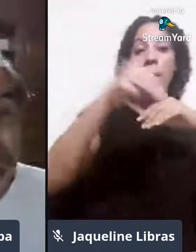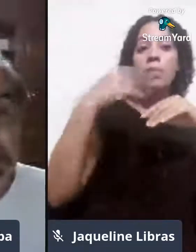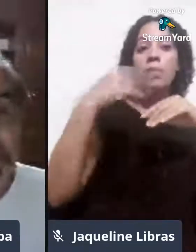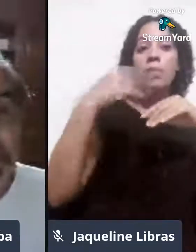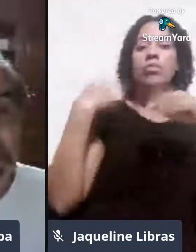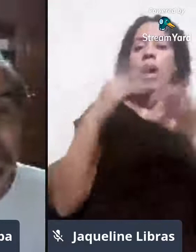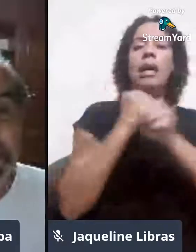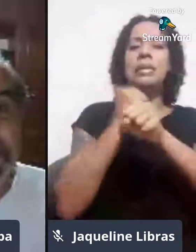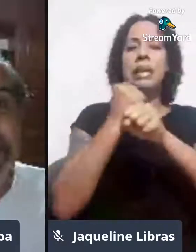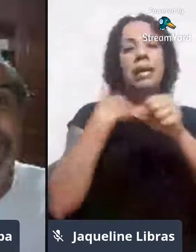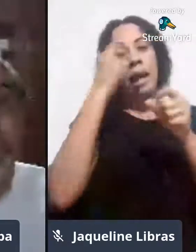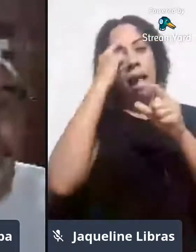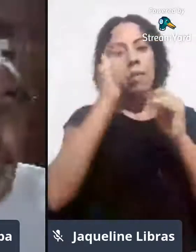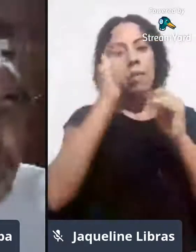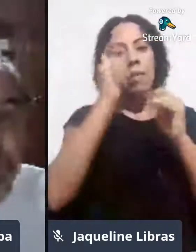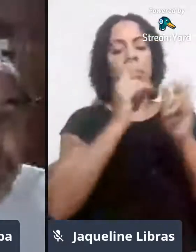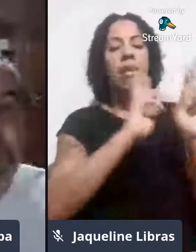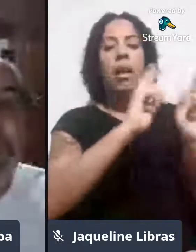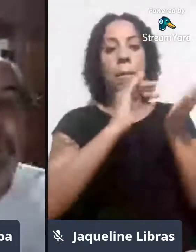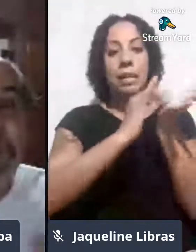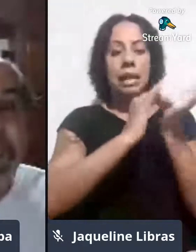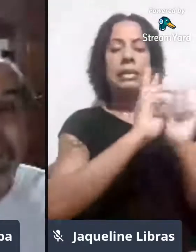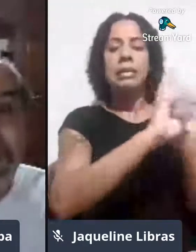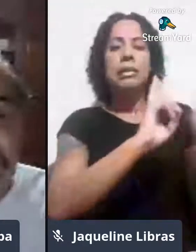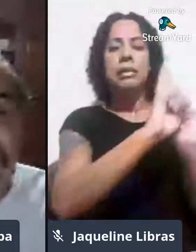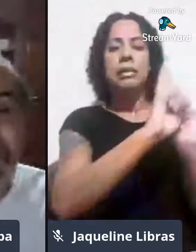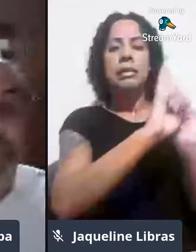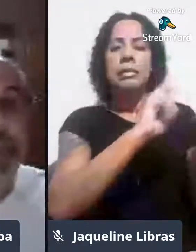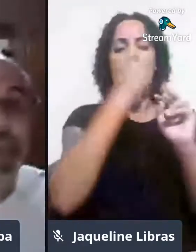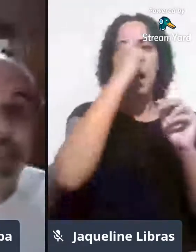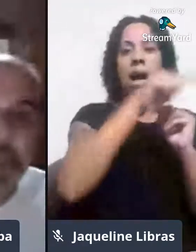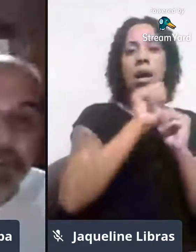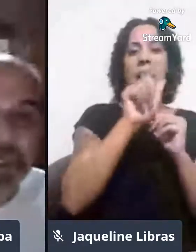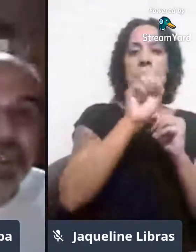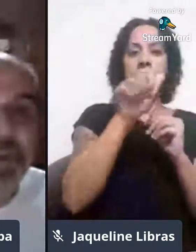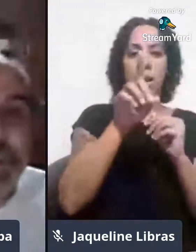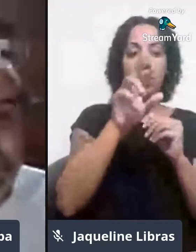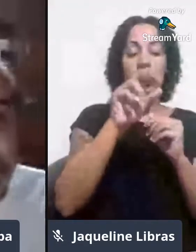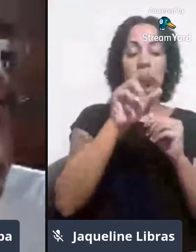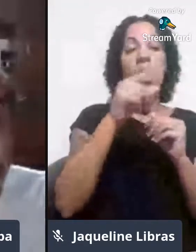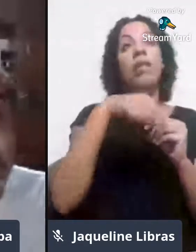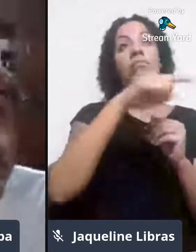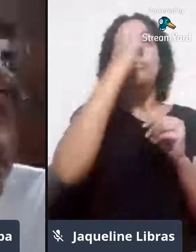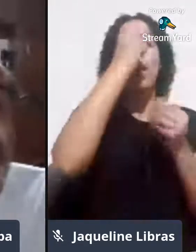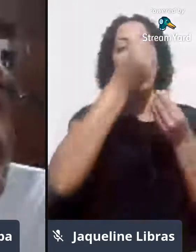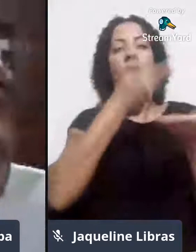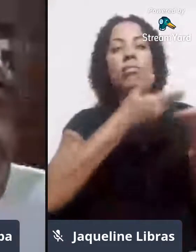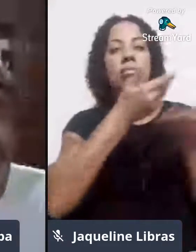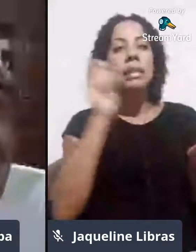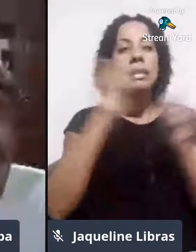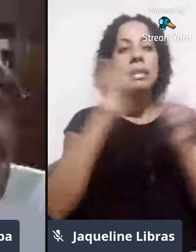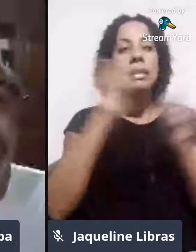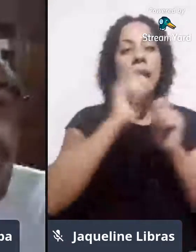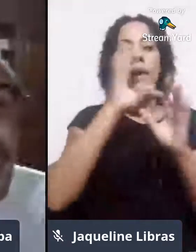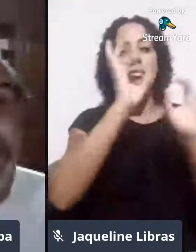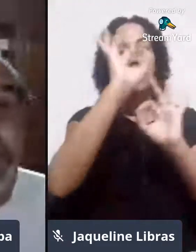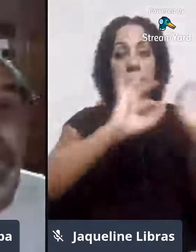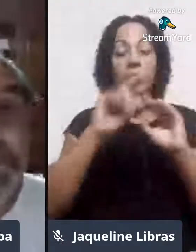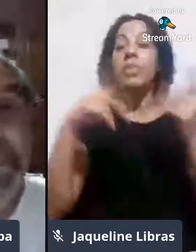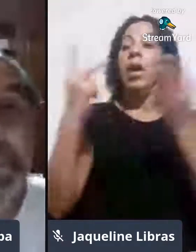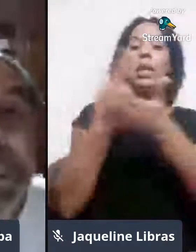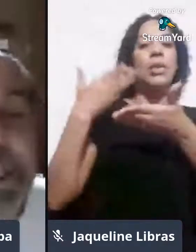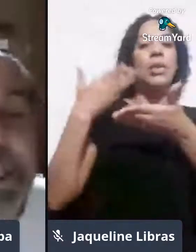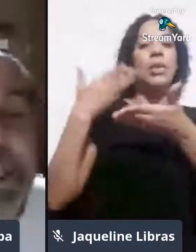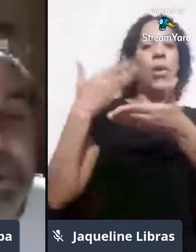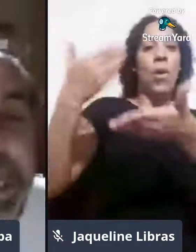umas mensagens com o Alessandro, a gente ficou de fazer uma colaboração e tal no meio dessa correria. Aí quando veio o convite, eu falei,